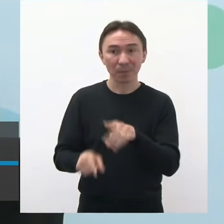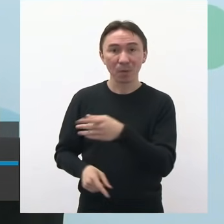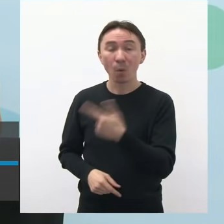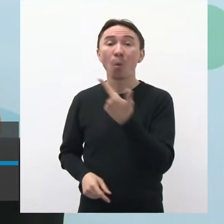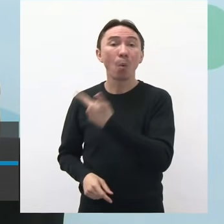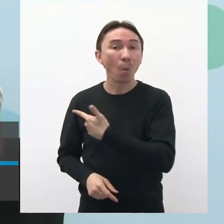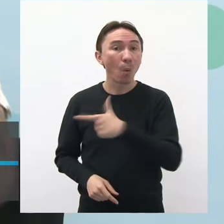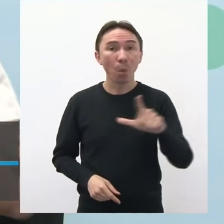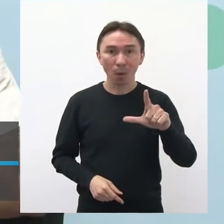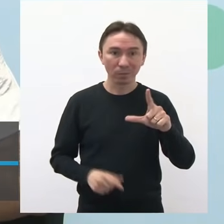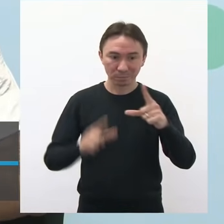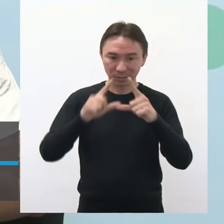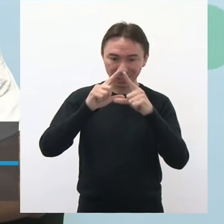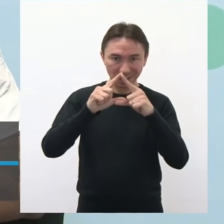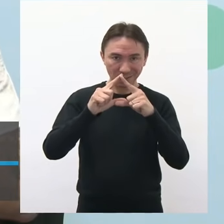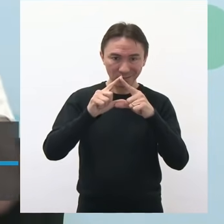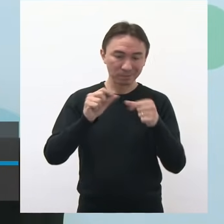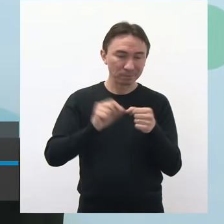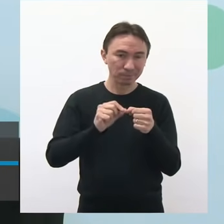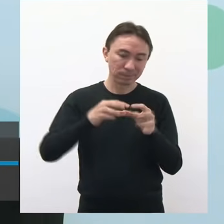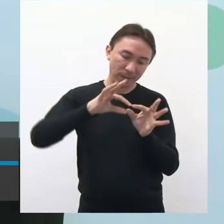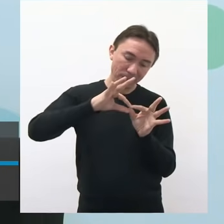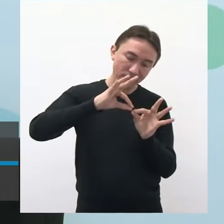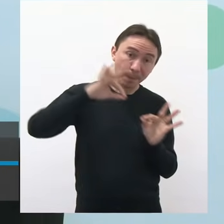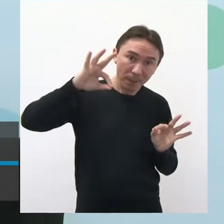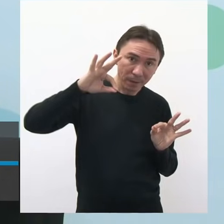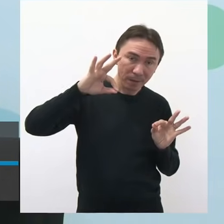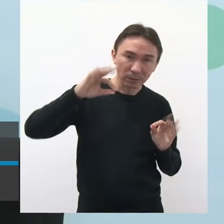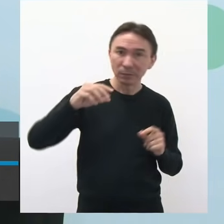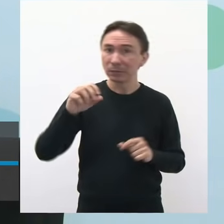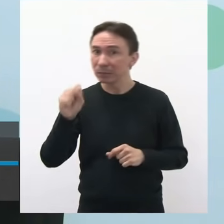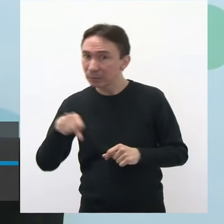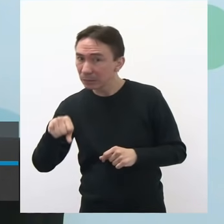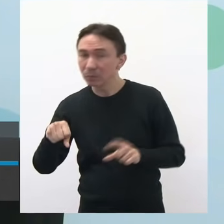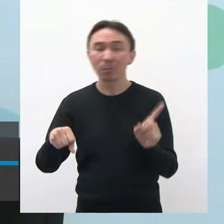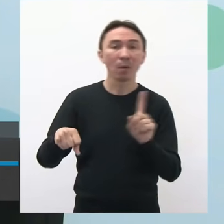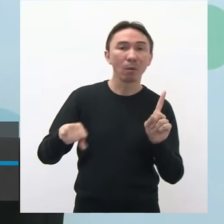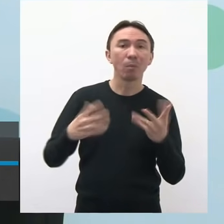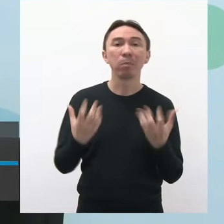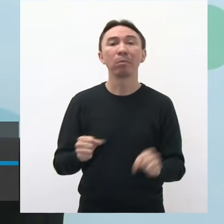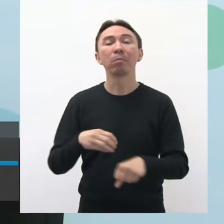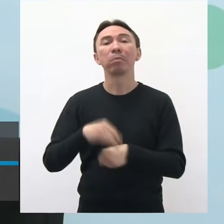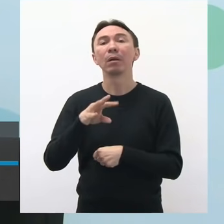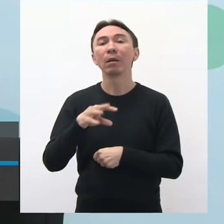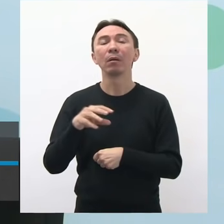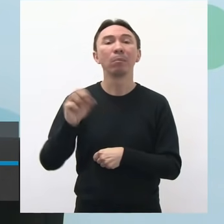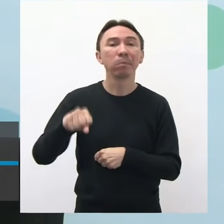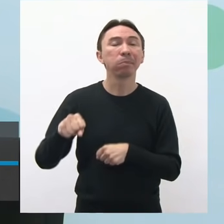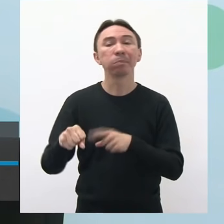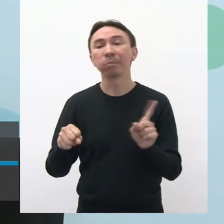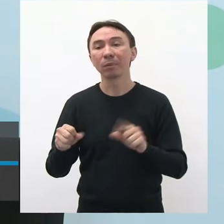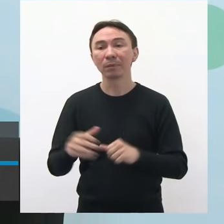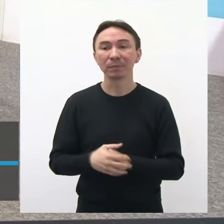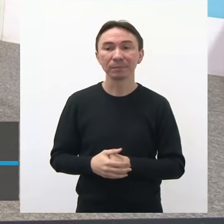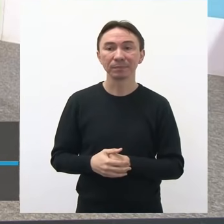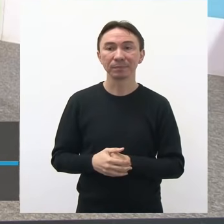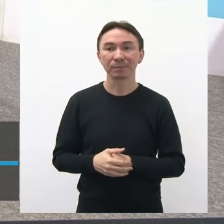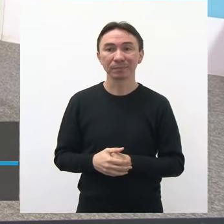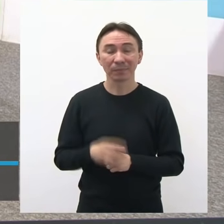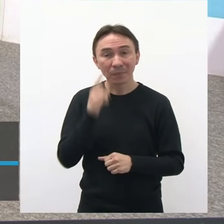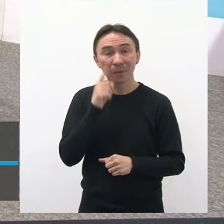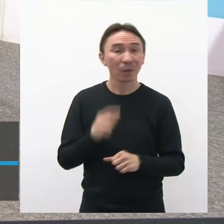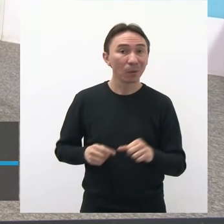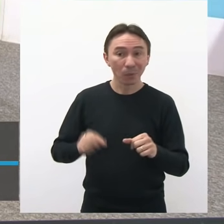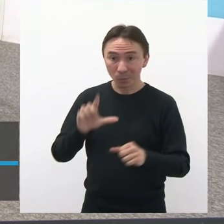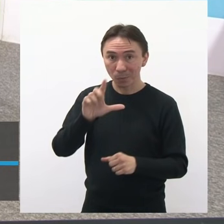Outra dobrinha no meio. Aqui, e aí, sim ou não? Sim ou não? Não está dobrado. A ideia seria dobrar aqui. Ih, olha o que o Lucas pôs